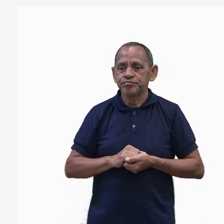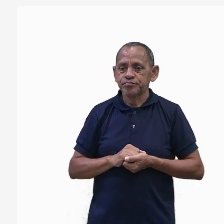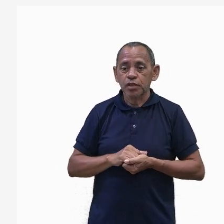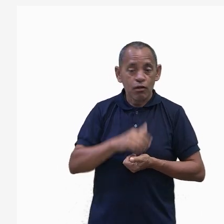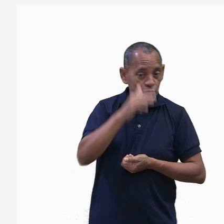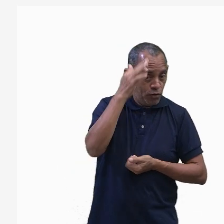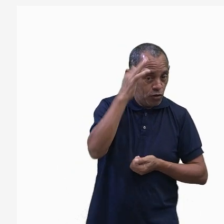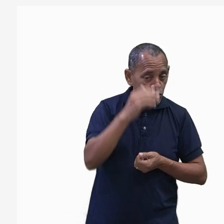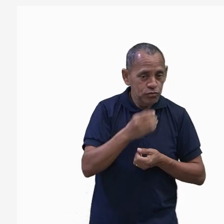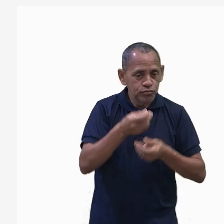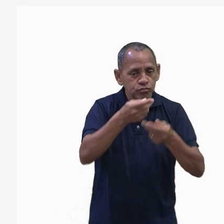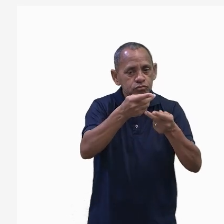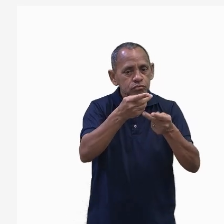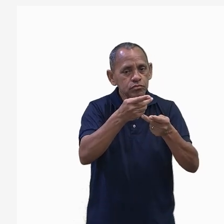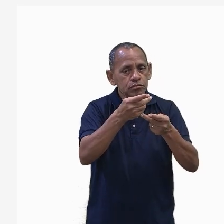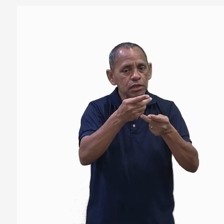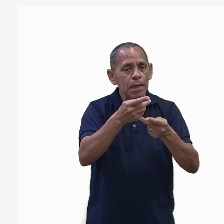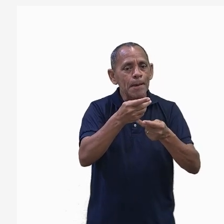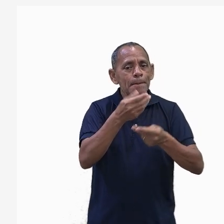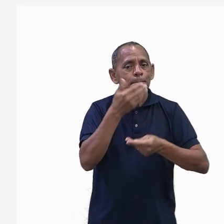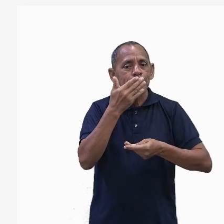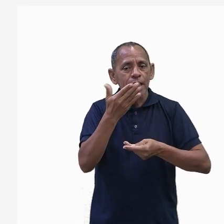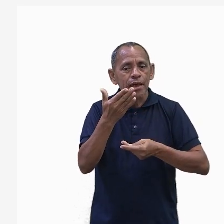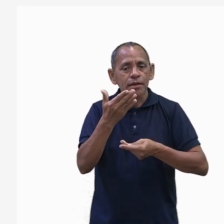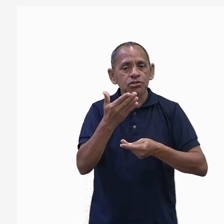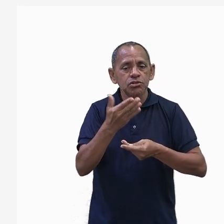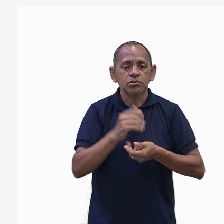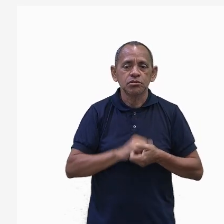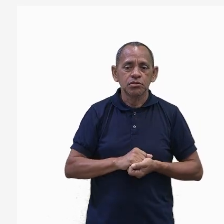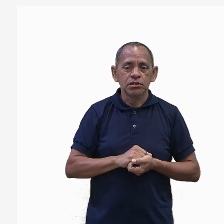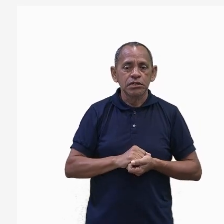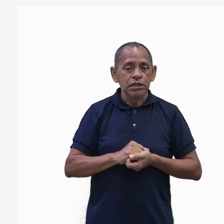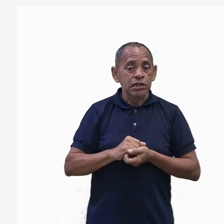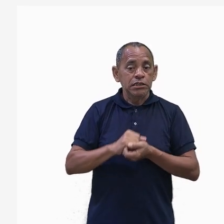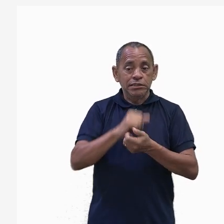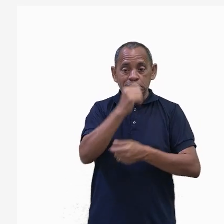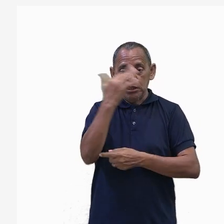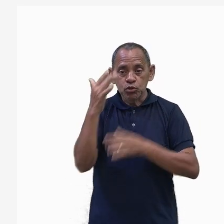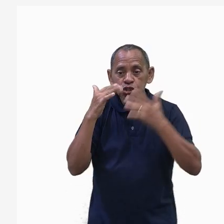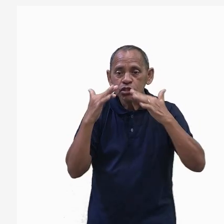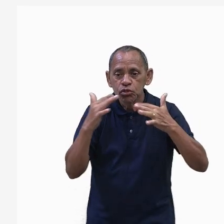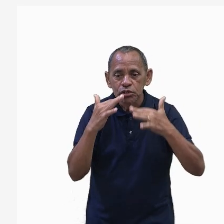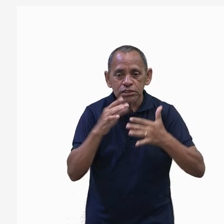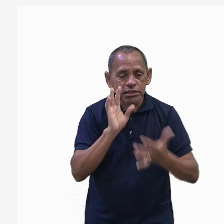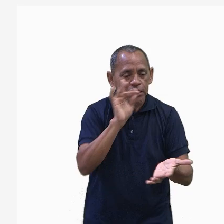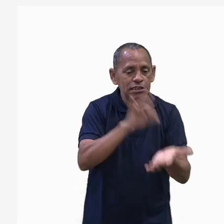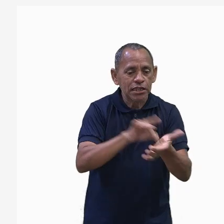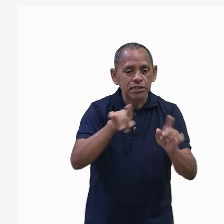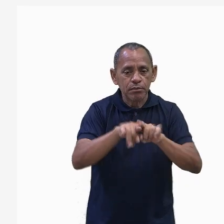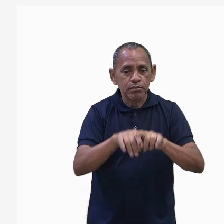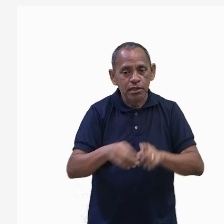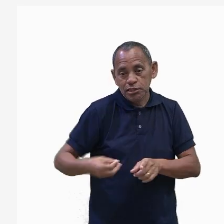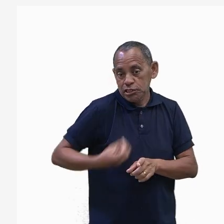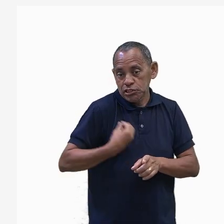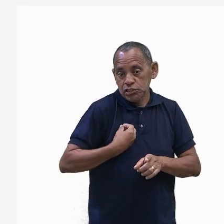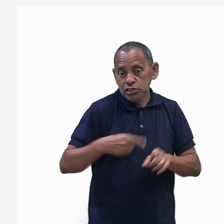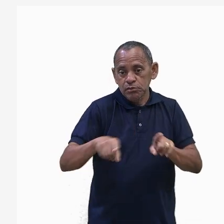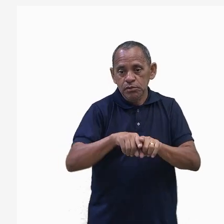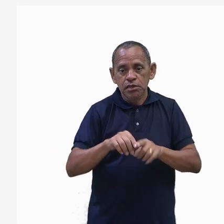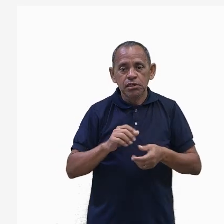nos convida a questionar a natureza da realidade e da existência, levando-nos